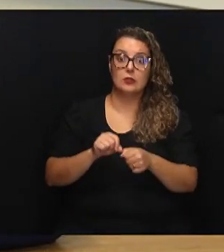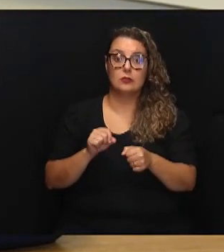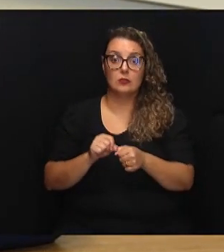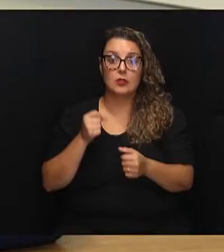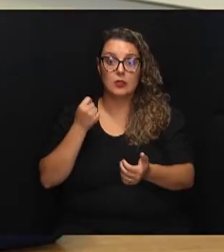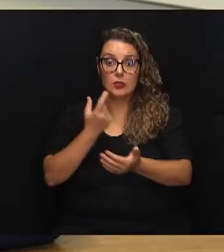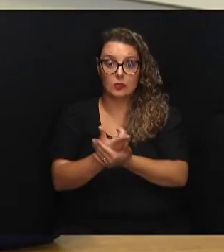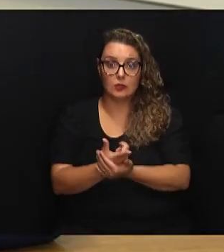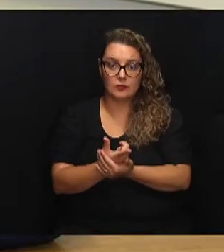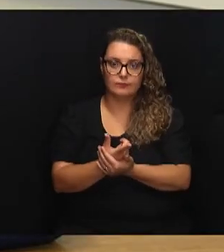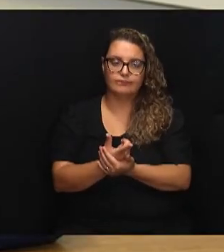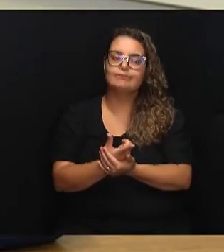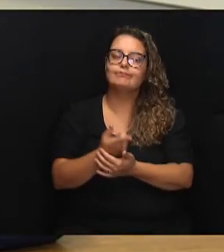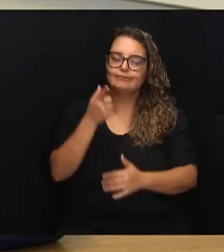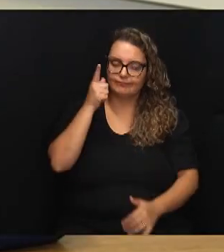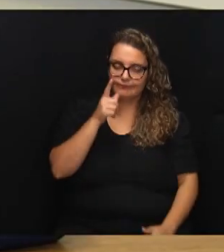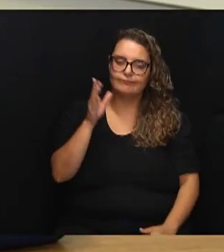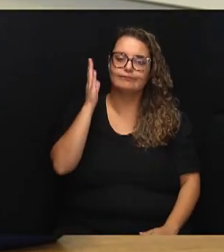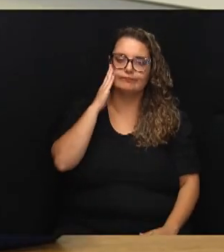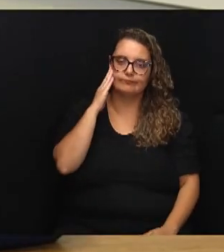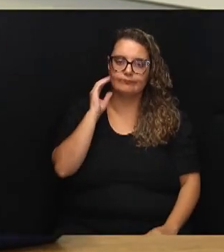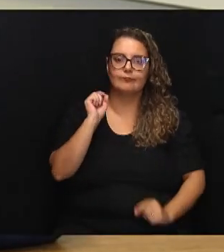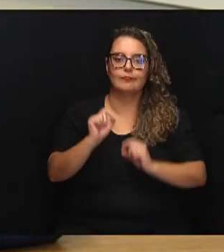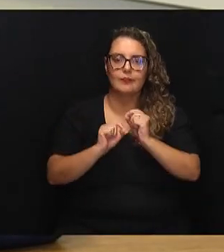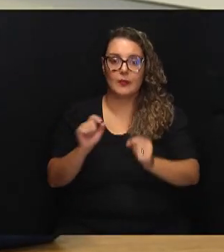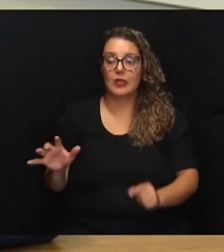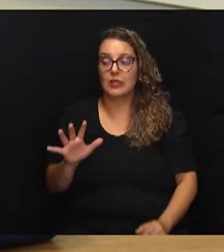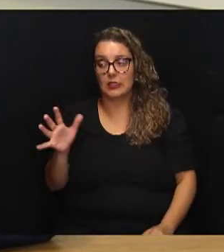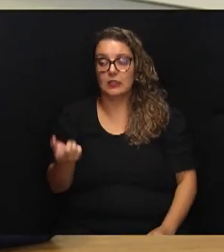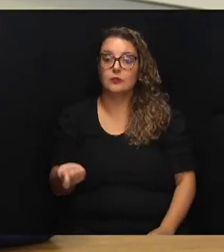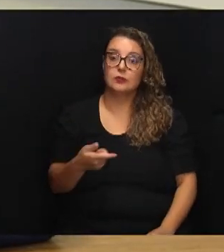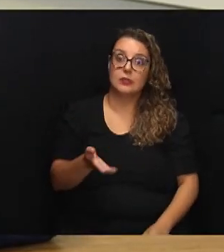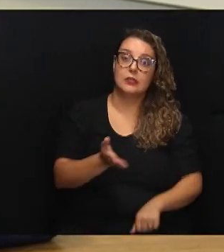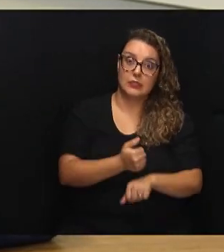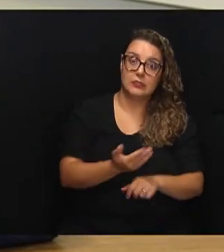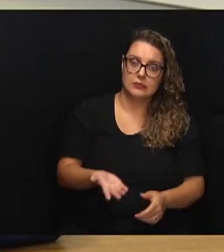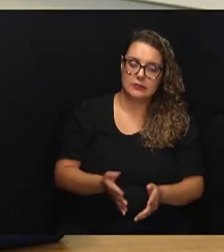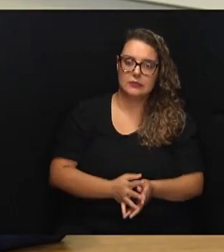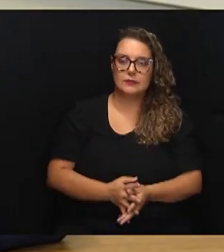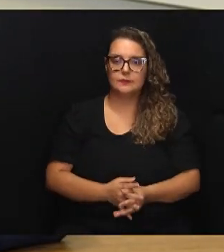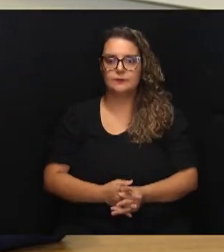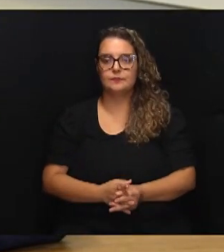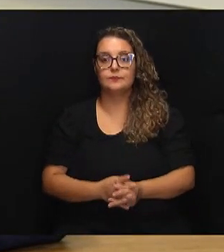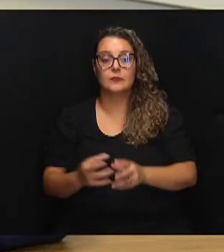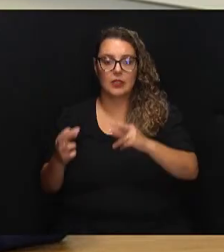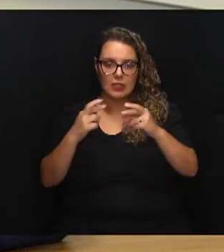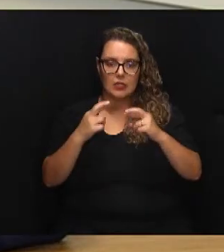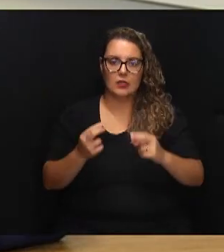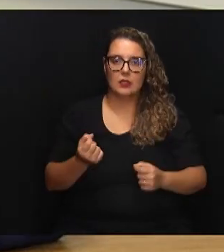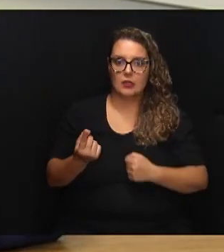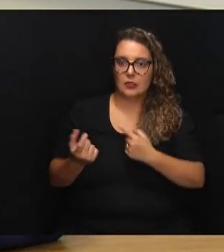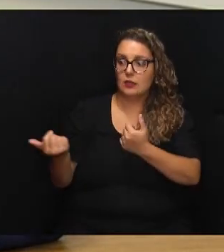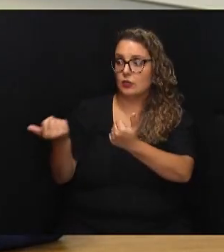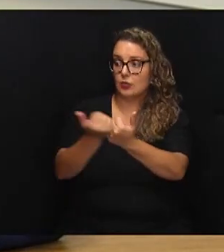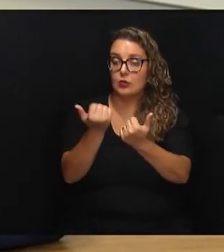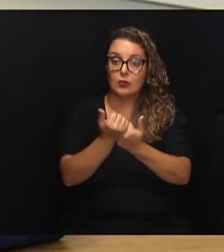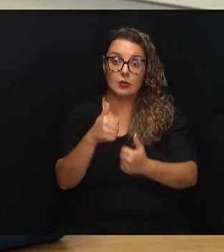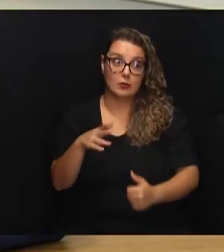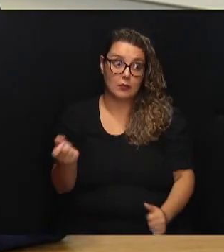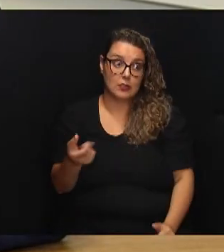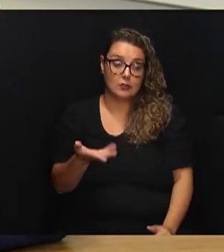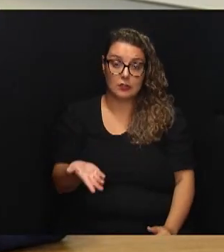compras, ela vai conseguir saber o que está muito mais caro do que antes, né? Então é analisar isso e ver se tem algum substituto. E mais do que